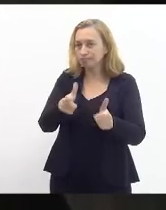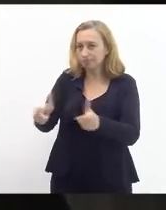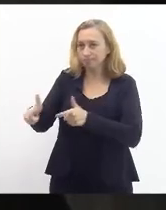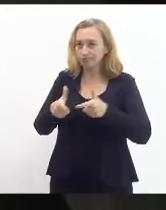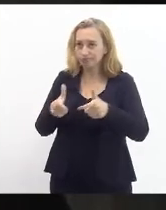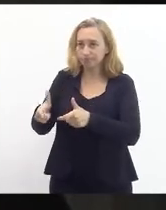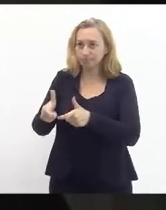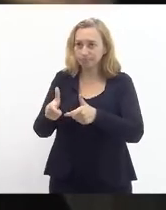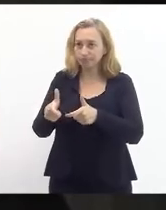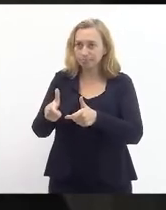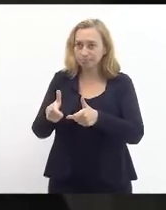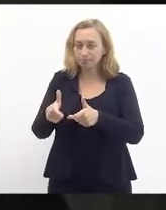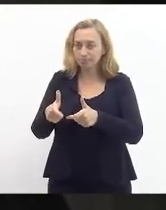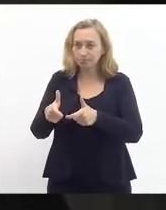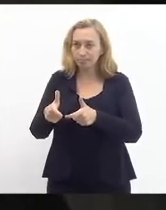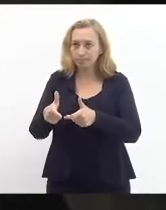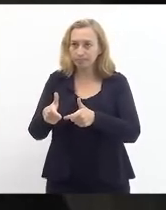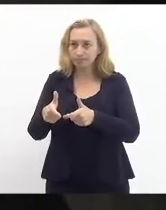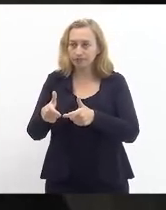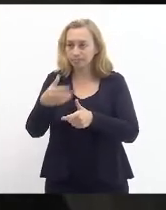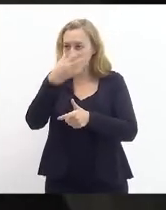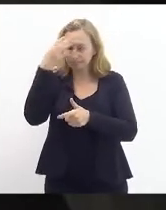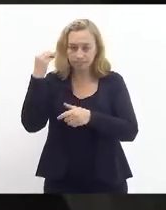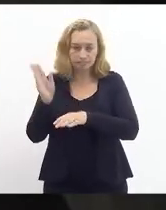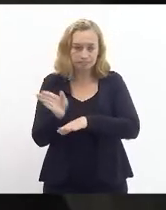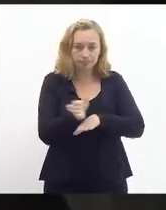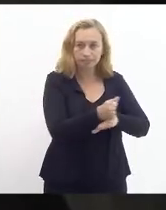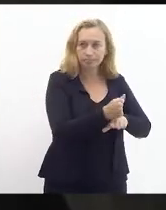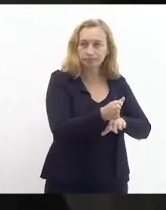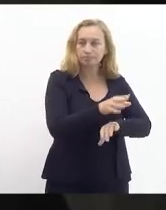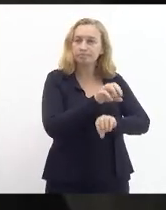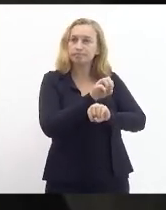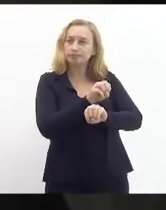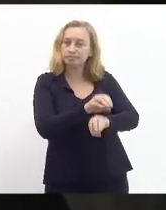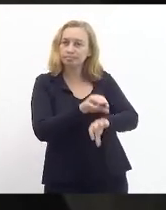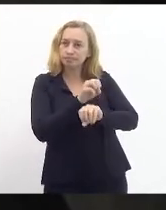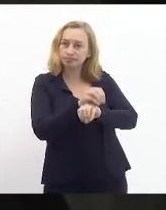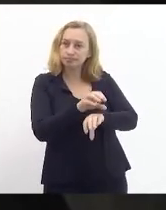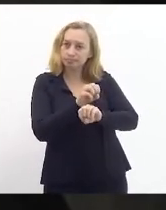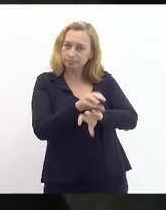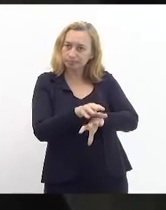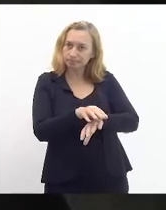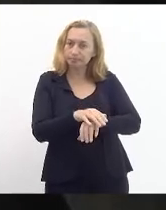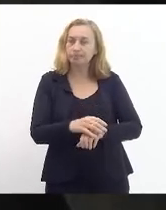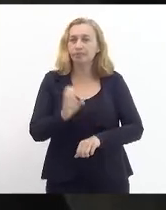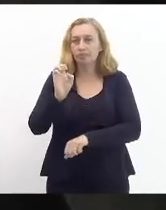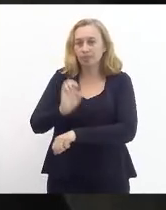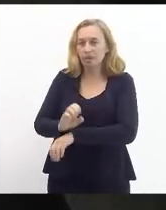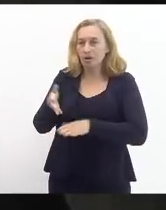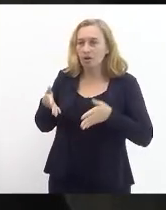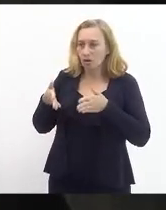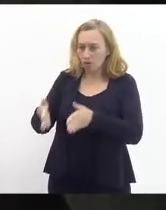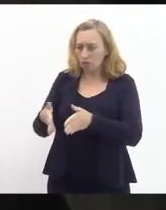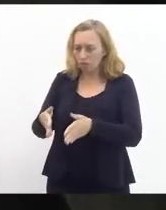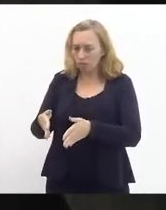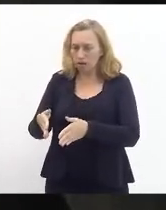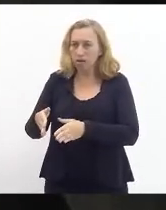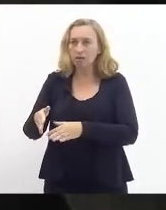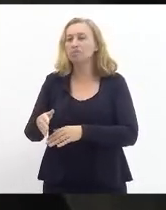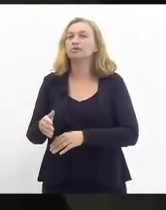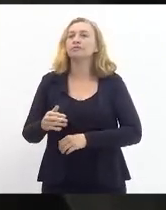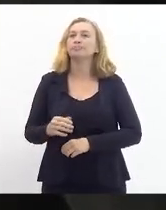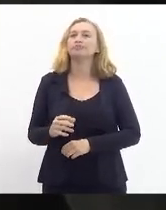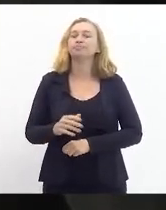deixa que o mercado regula muita coisa as relações sociais das relações econômicas e o Estado tem que ficar preservado